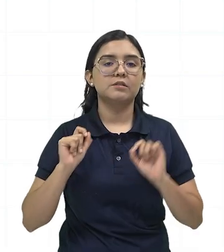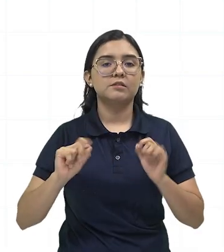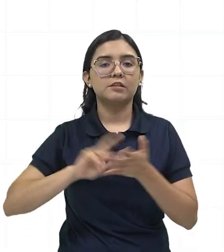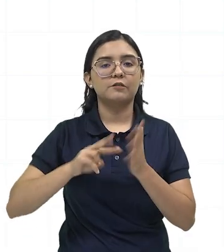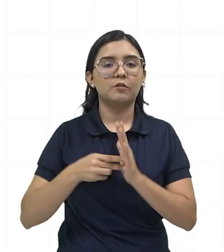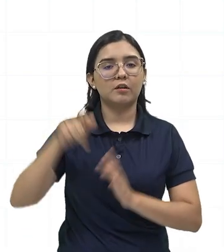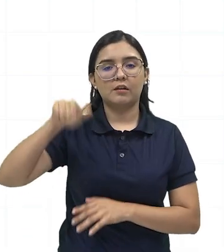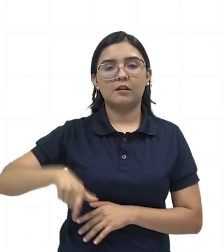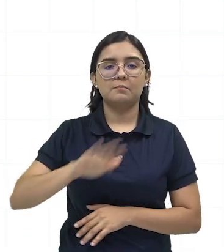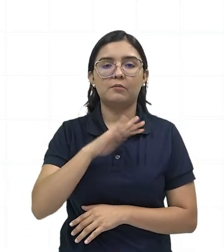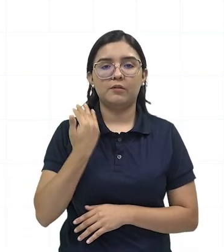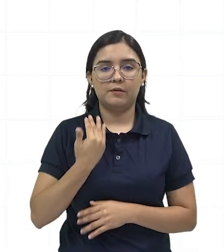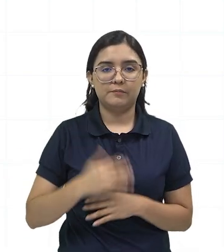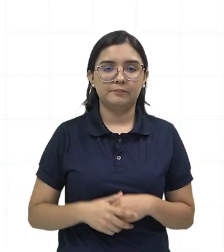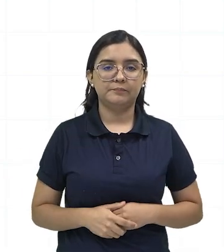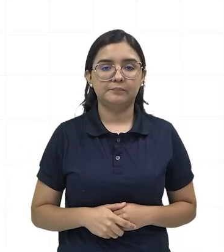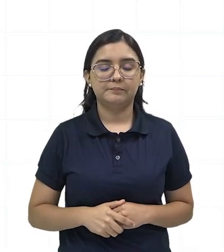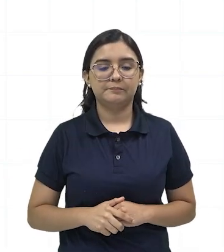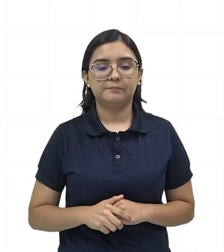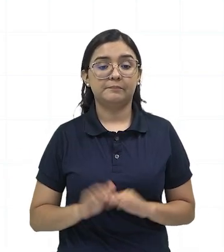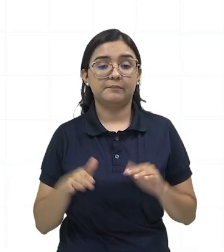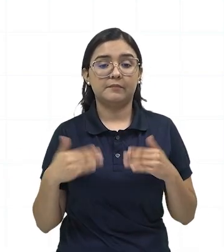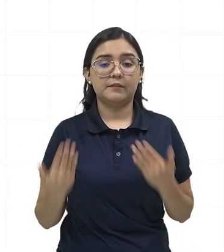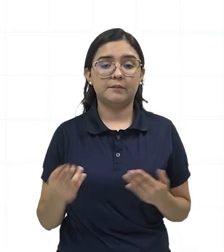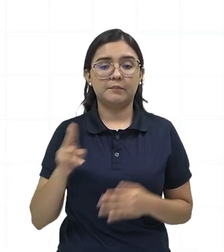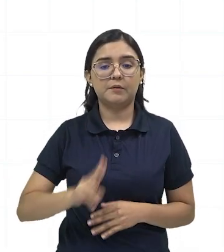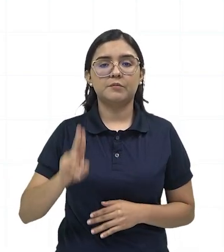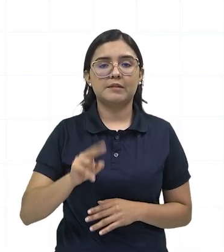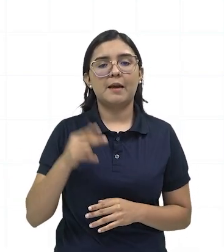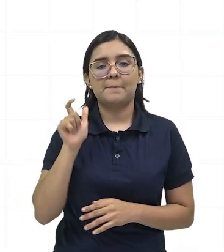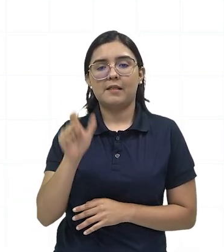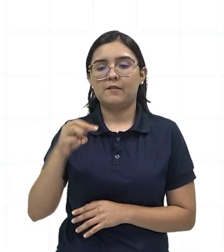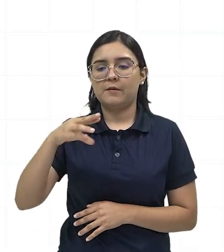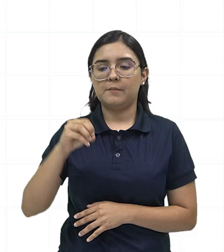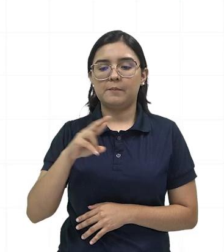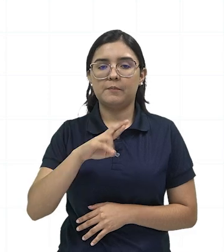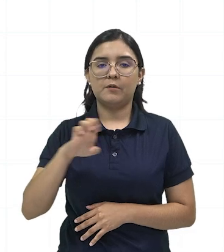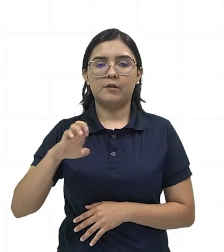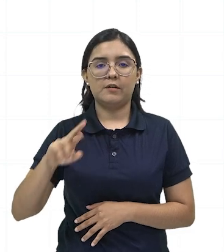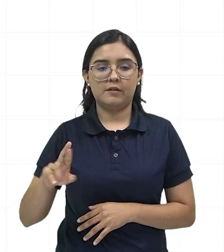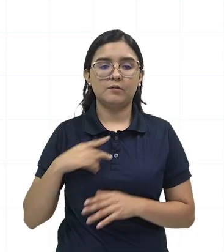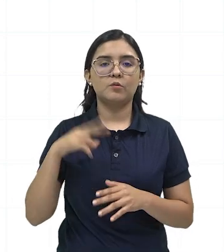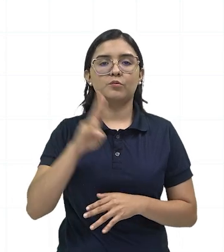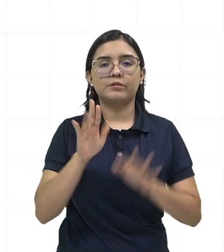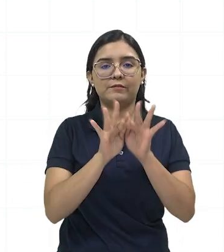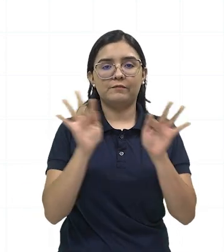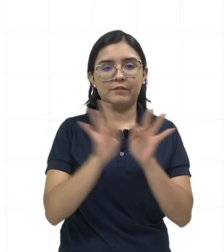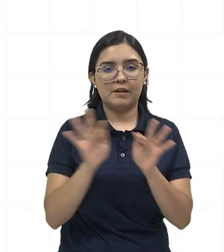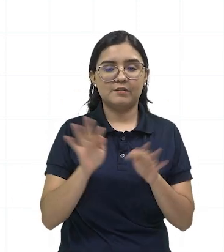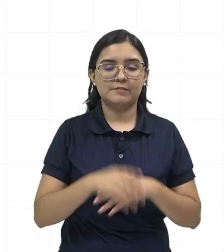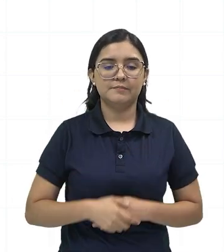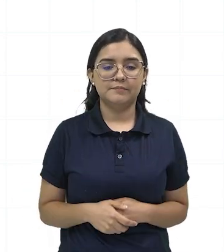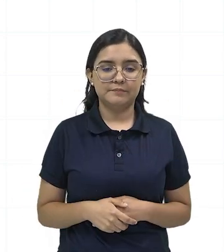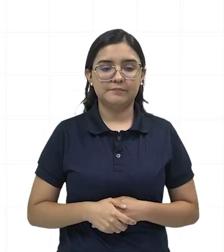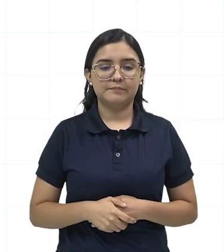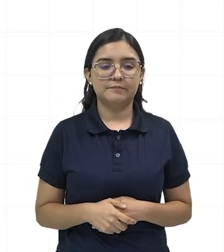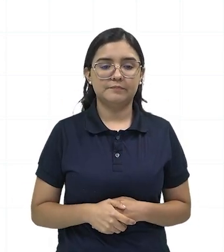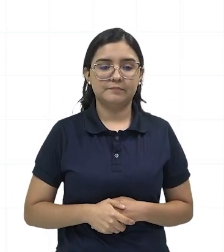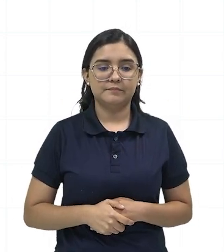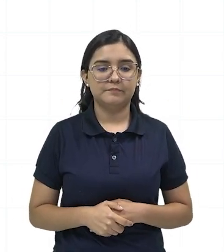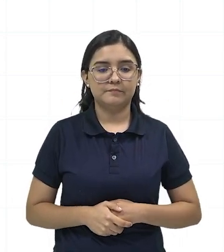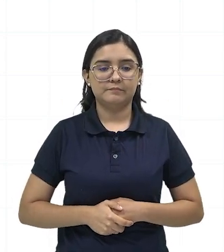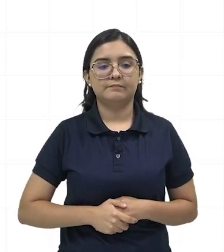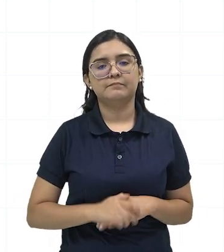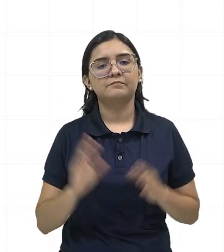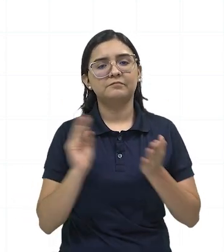ele morreu. Então, para não utilizar a palavra morreu, então usa-se essa frase. Faltar